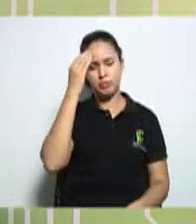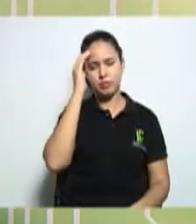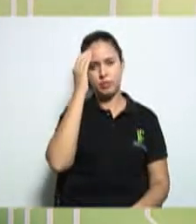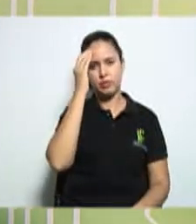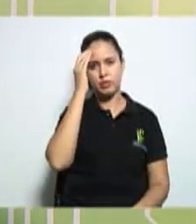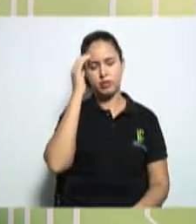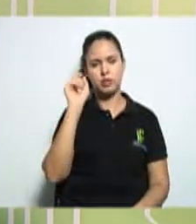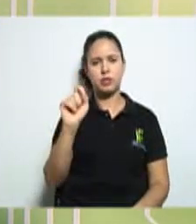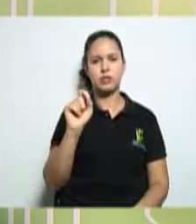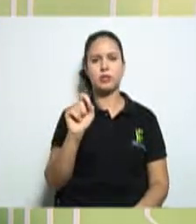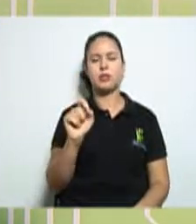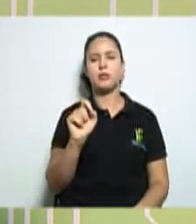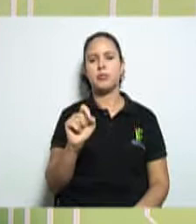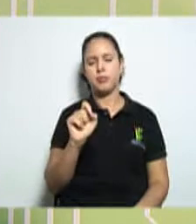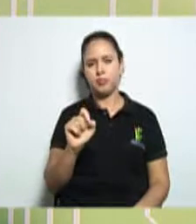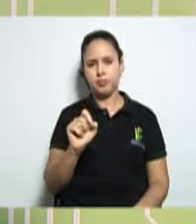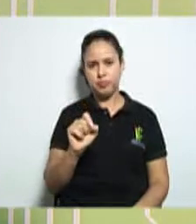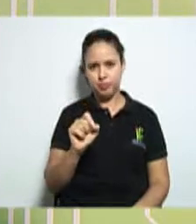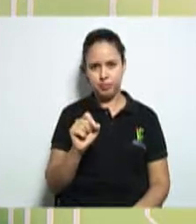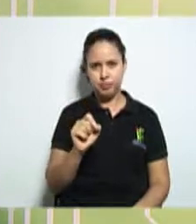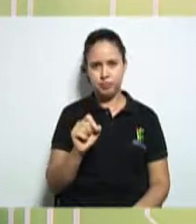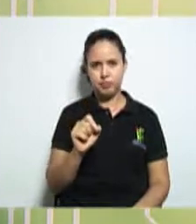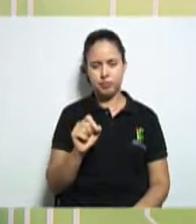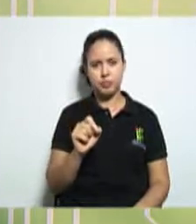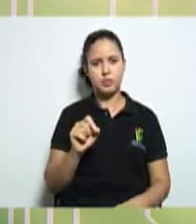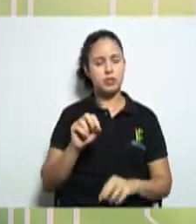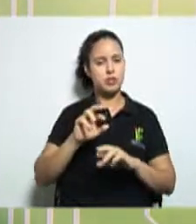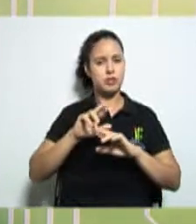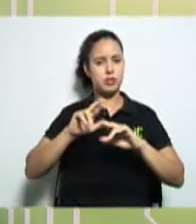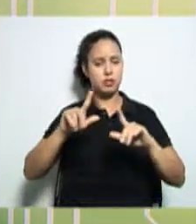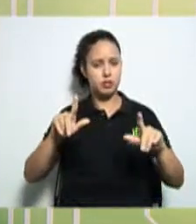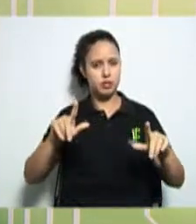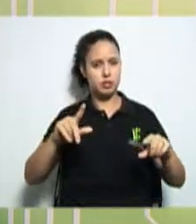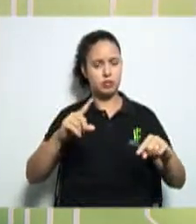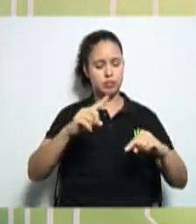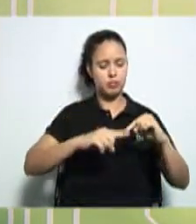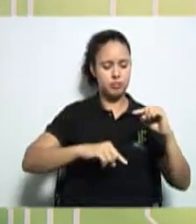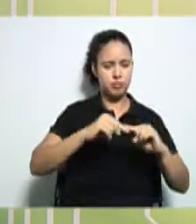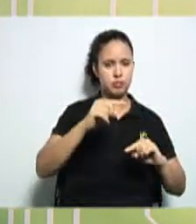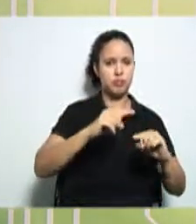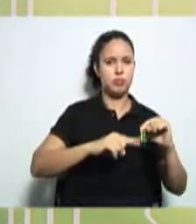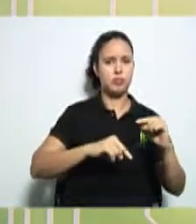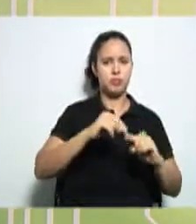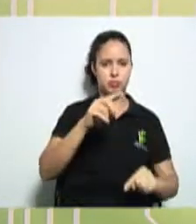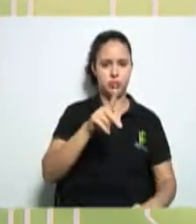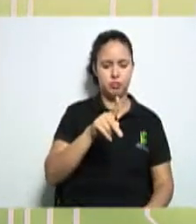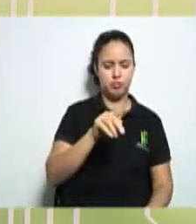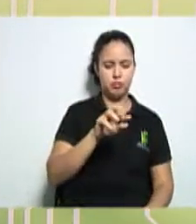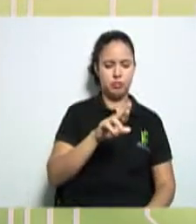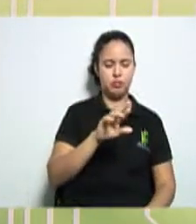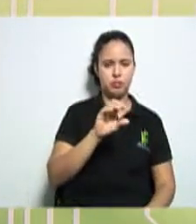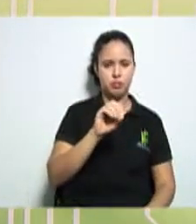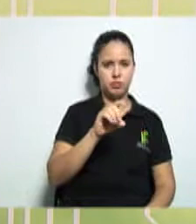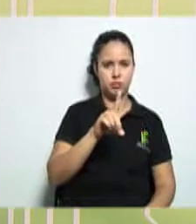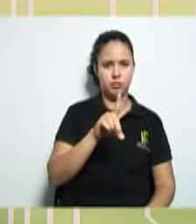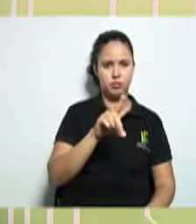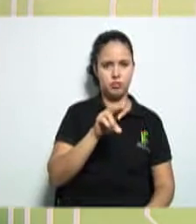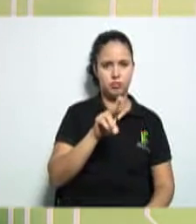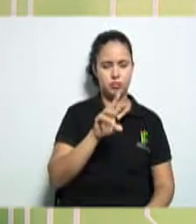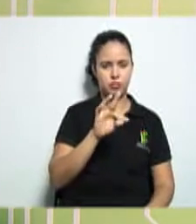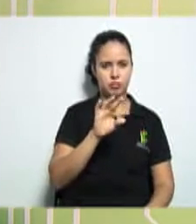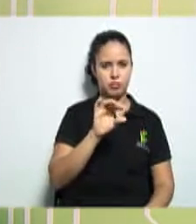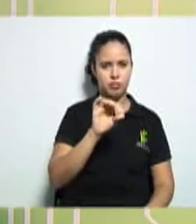eu sei que vocês já conhecem, e mais diferenciem produtos e serviços. Nós vimos lá na disciplina de